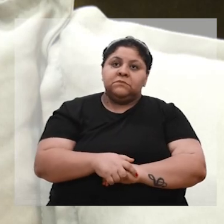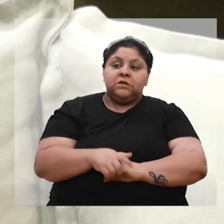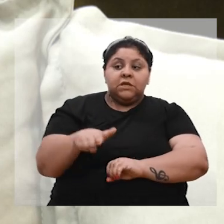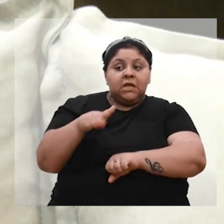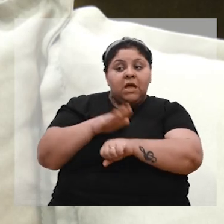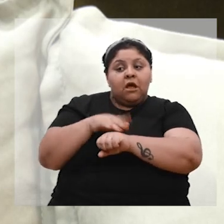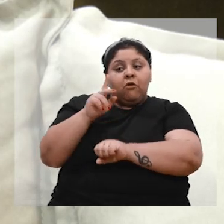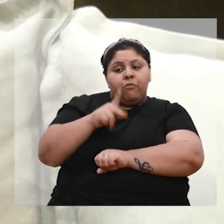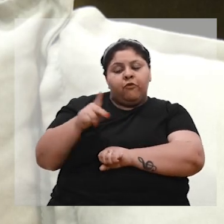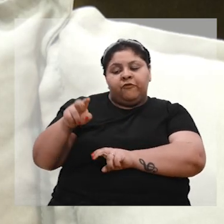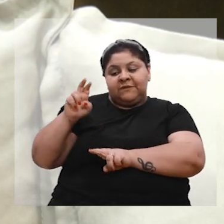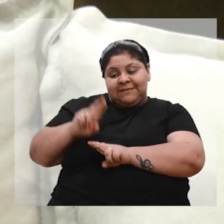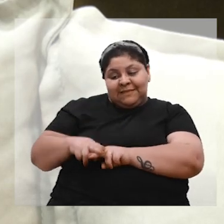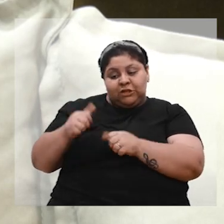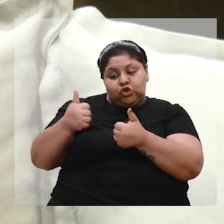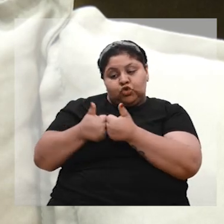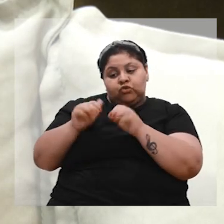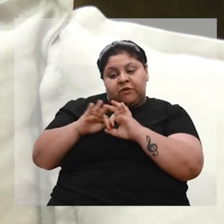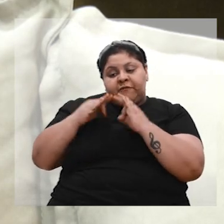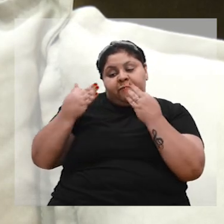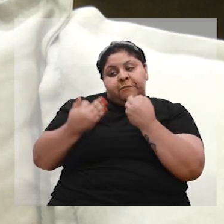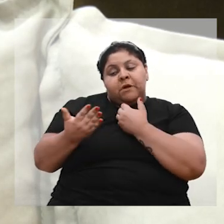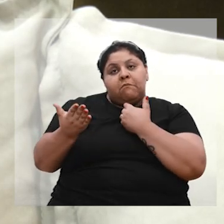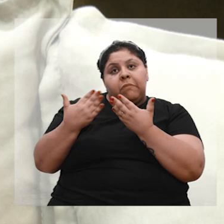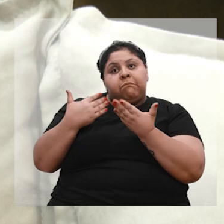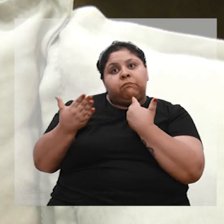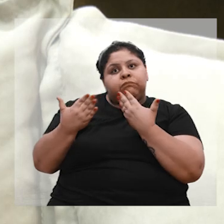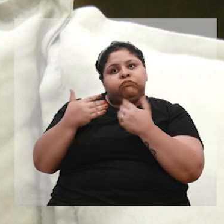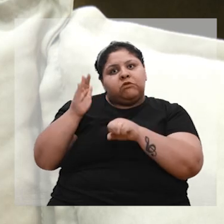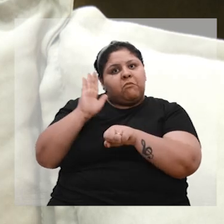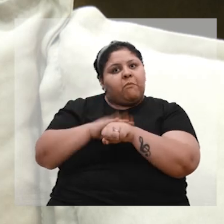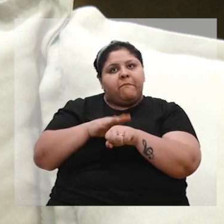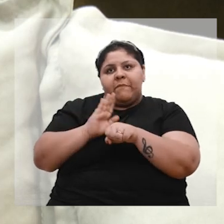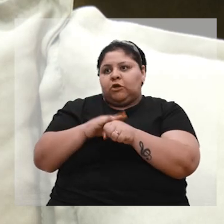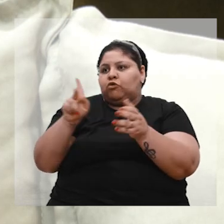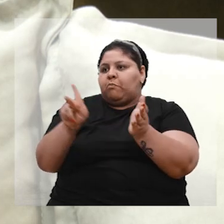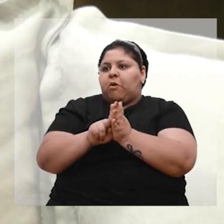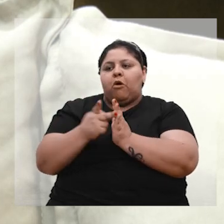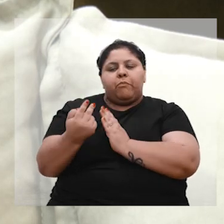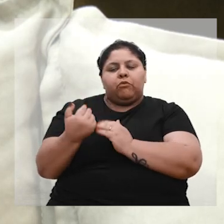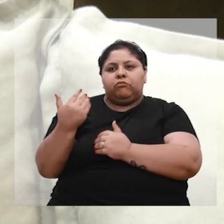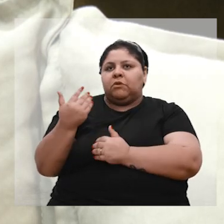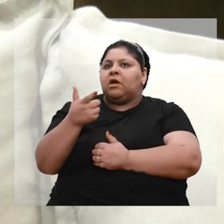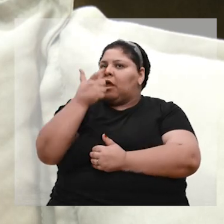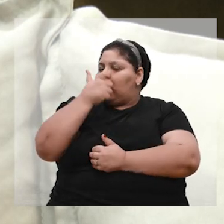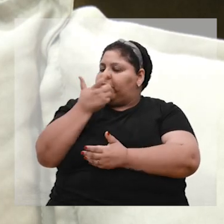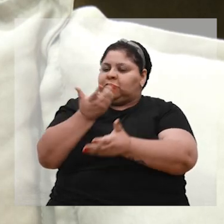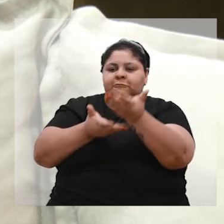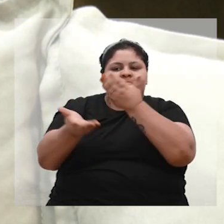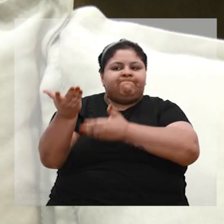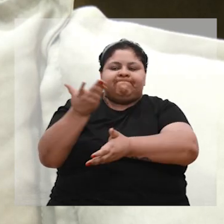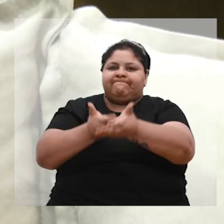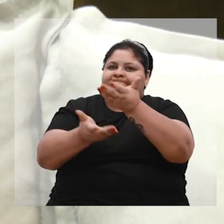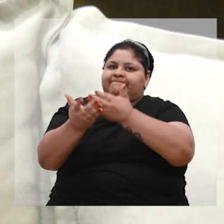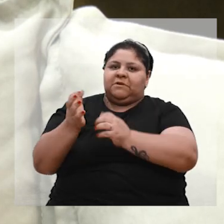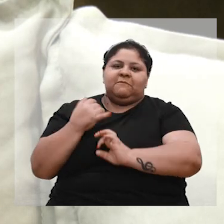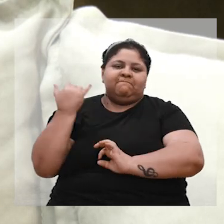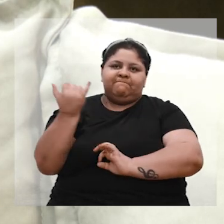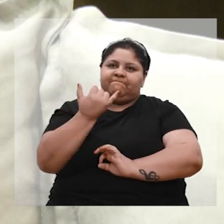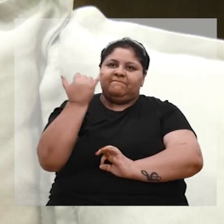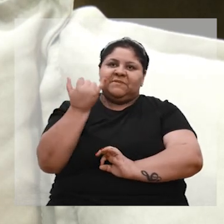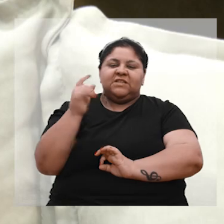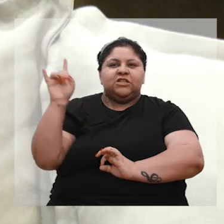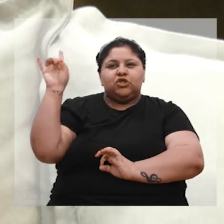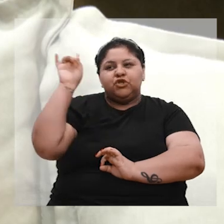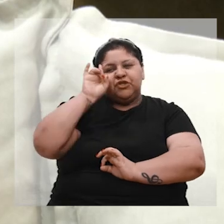E nesse momento a prof senta com a família e conversa, né, o momento deles. Eu acho que essa troca é muito válida,